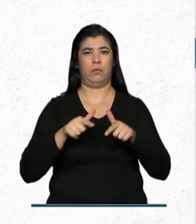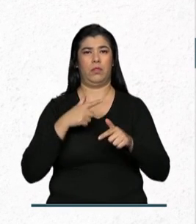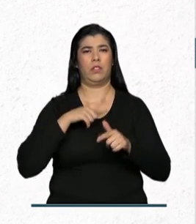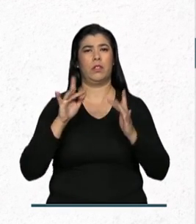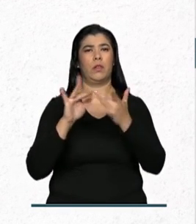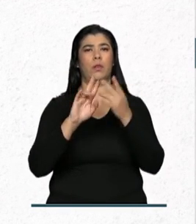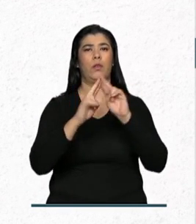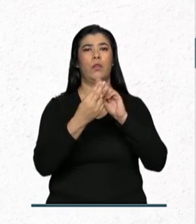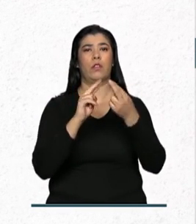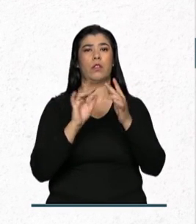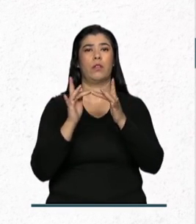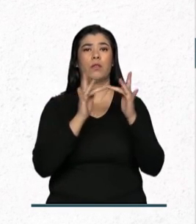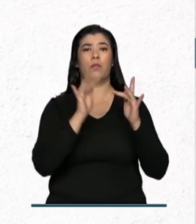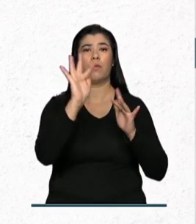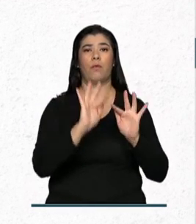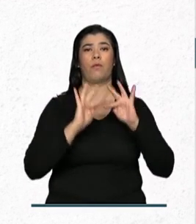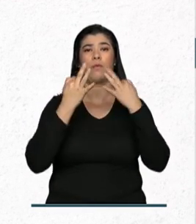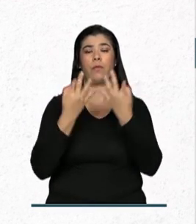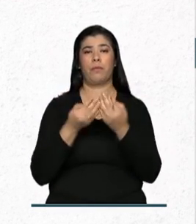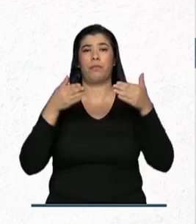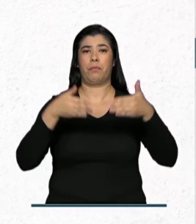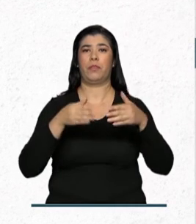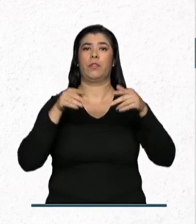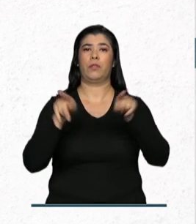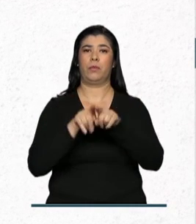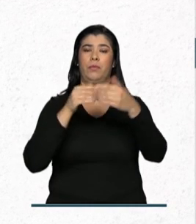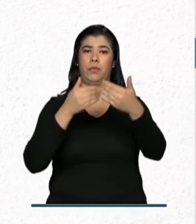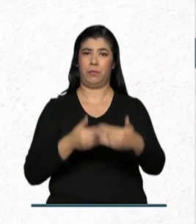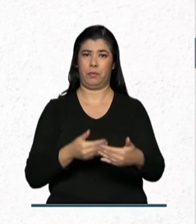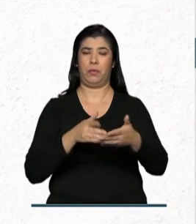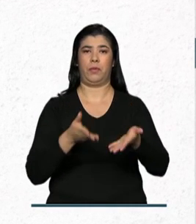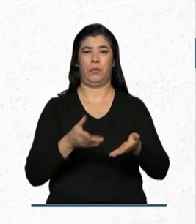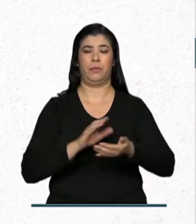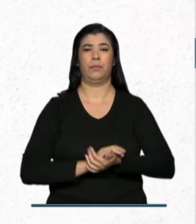tenham parentes de segundo grau, cônjuges ou companheiros